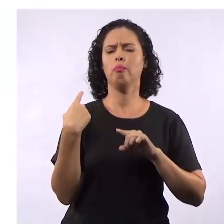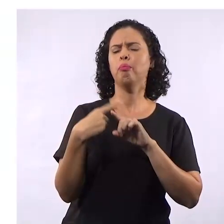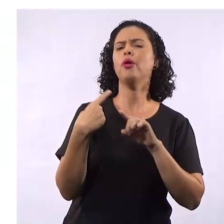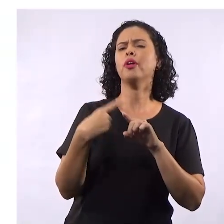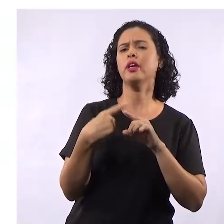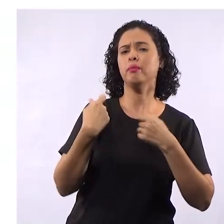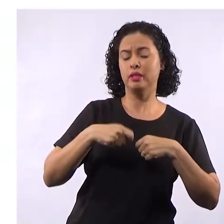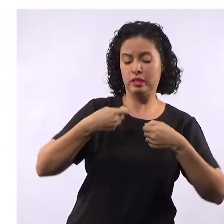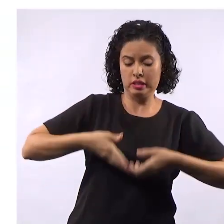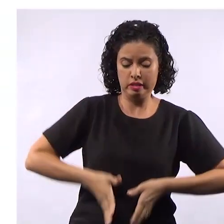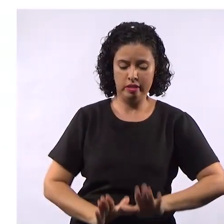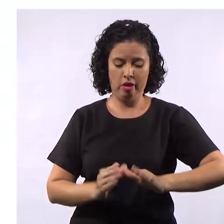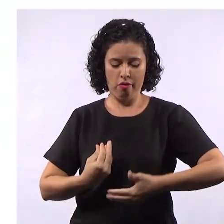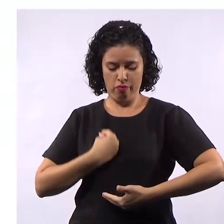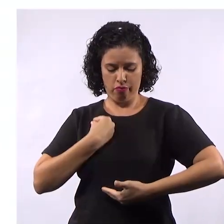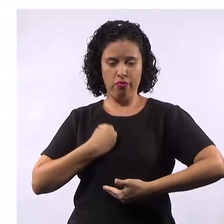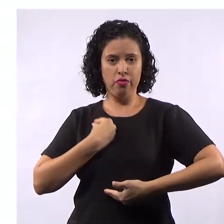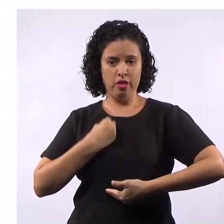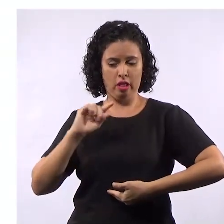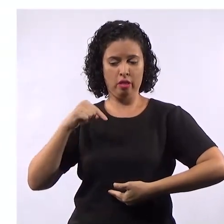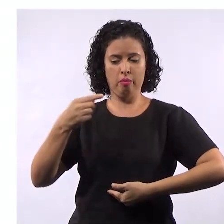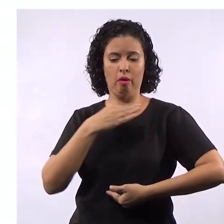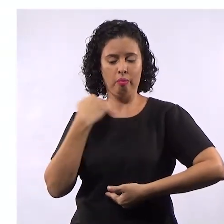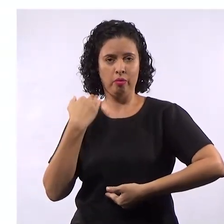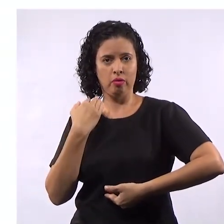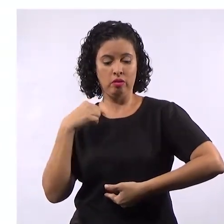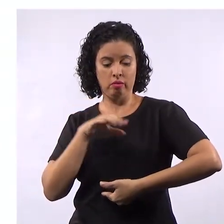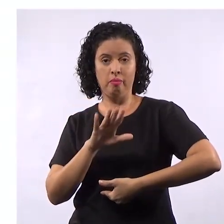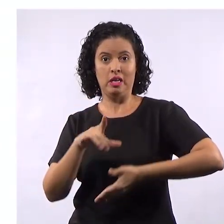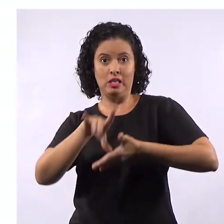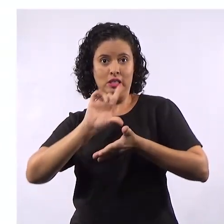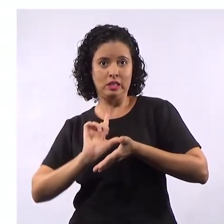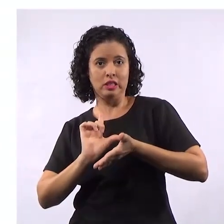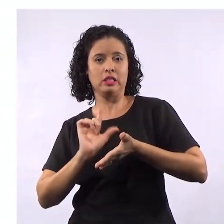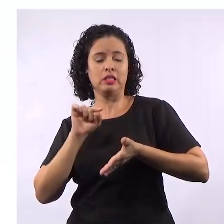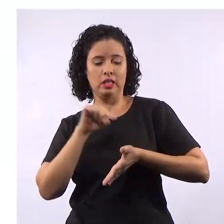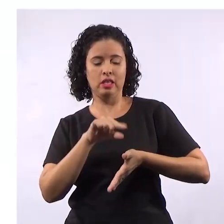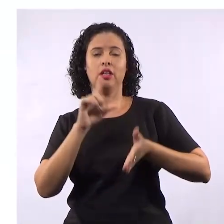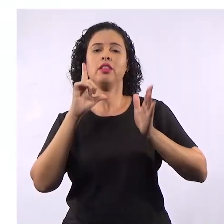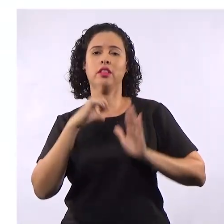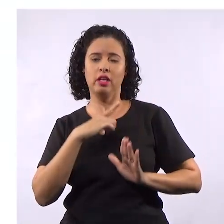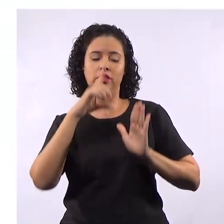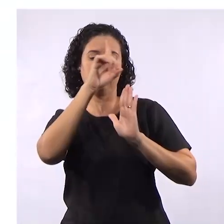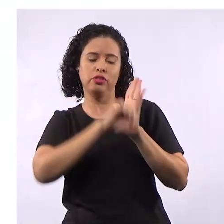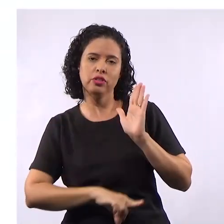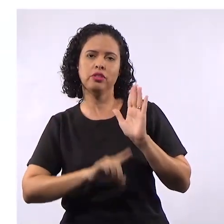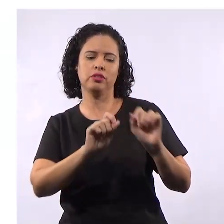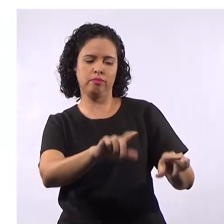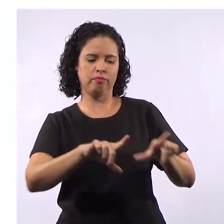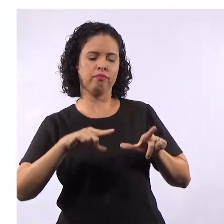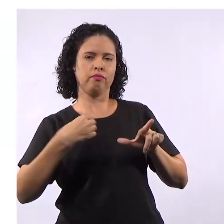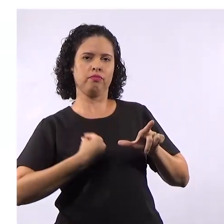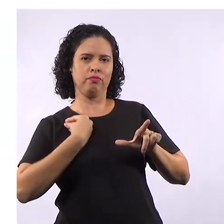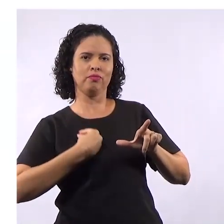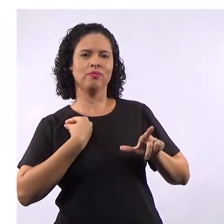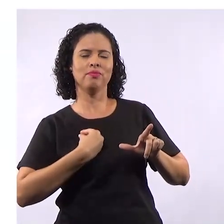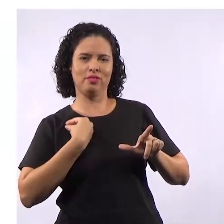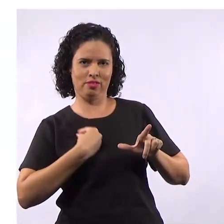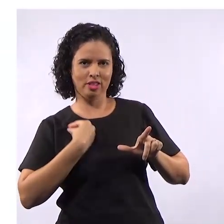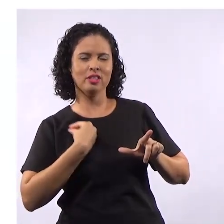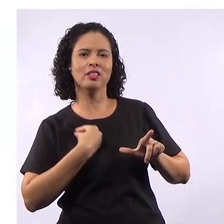artigo 1º do nosso Código Civil, olha só. Toda pessoa é capaz de direitos e deveres na ordem civil,